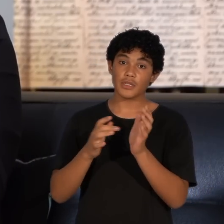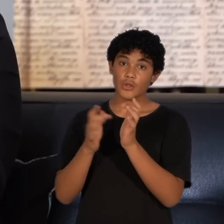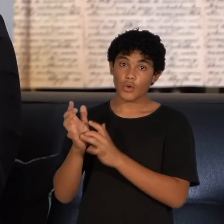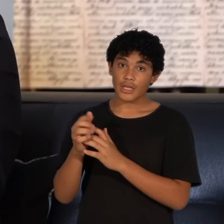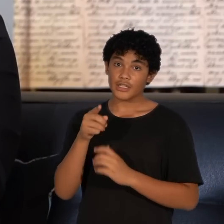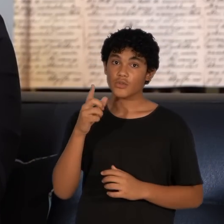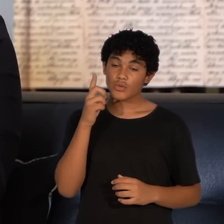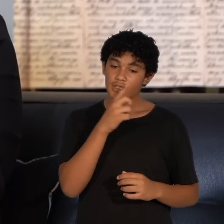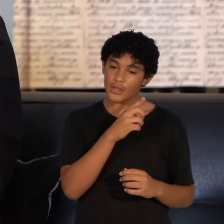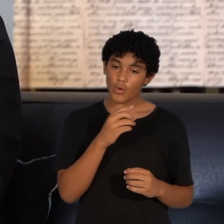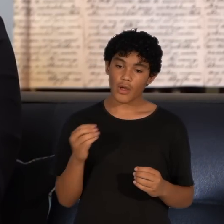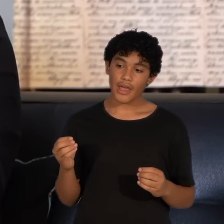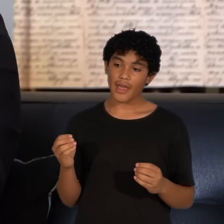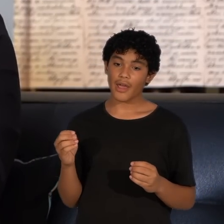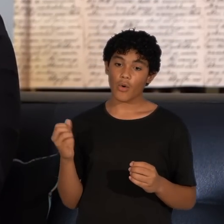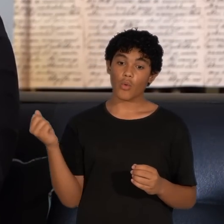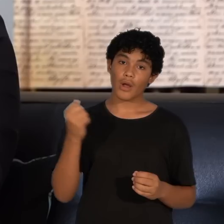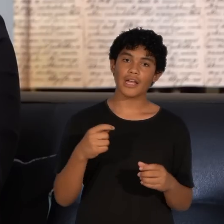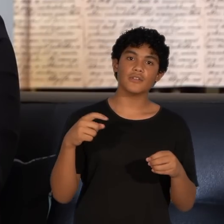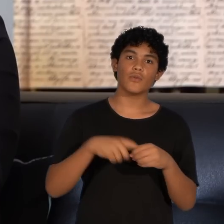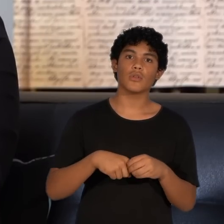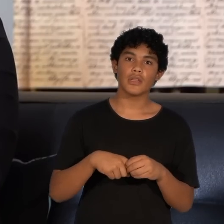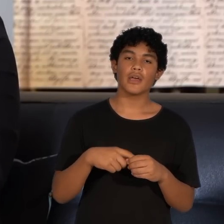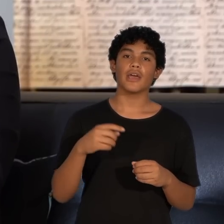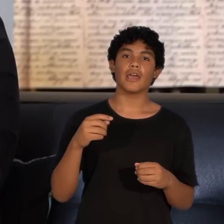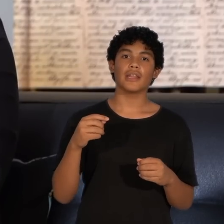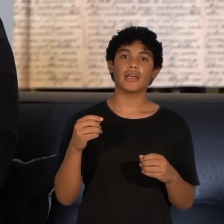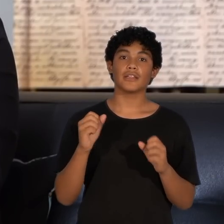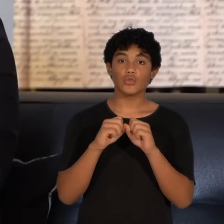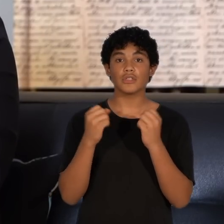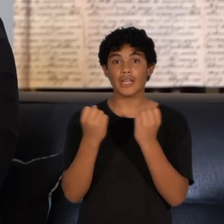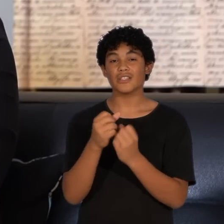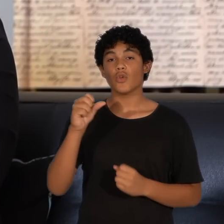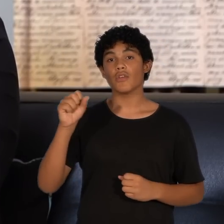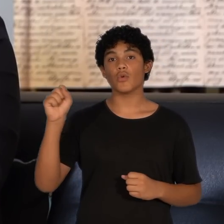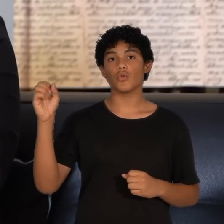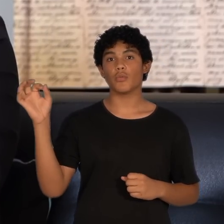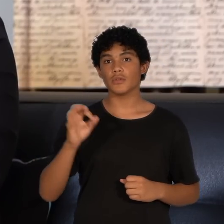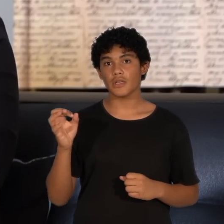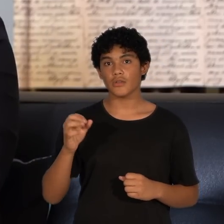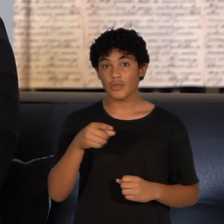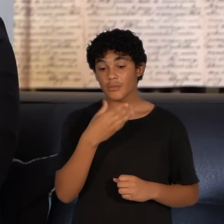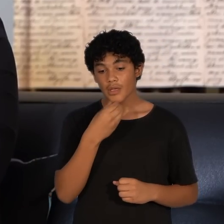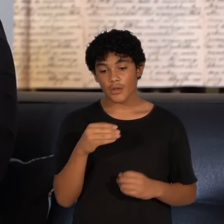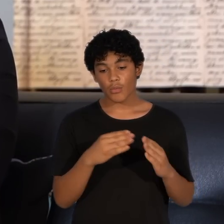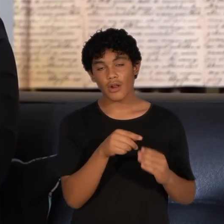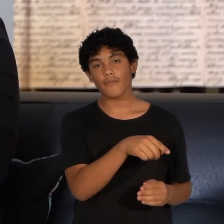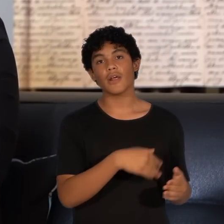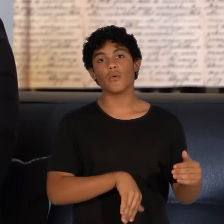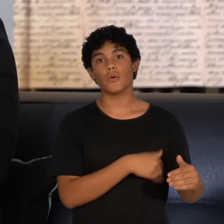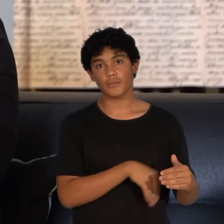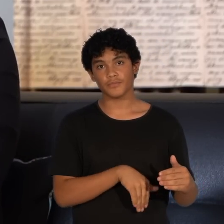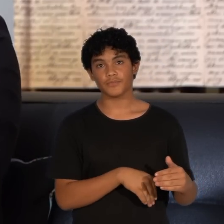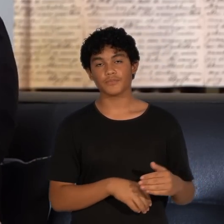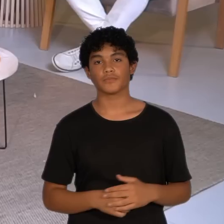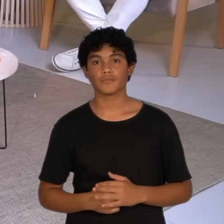ressocializar e reintegrar mais de 98% dos meninos abordados. É muito eficaz a estratégia de